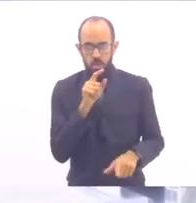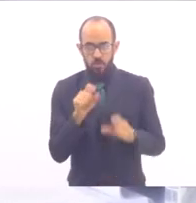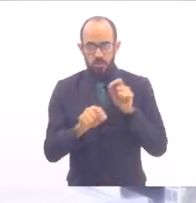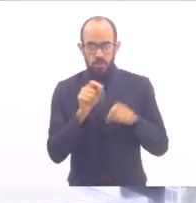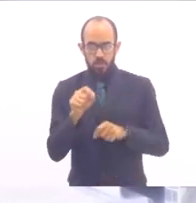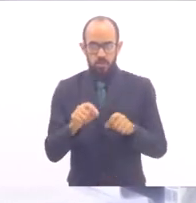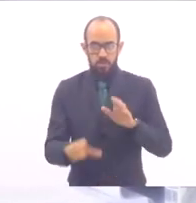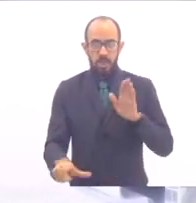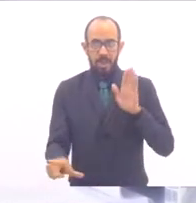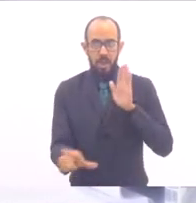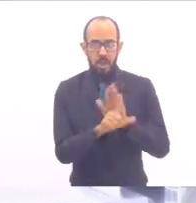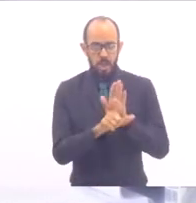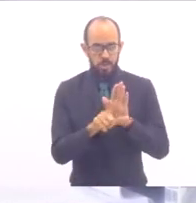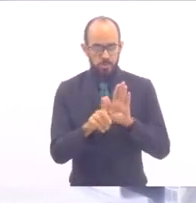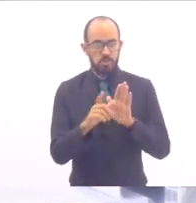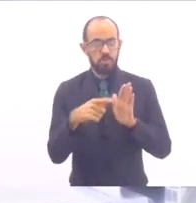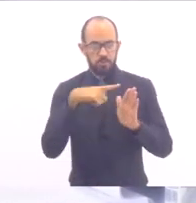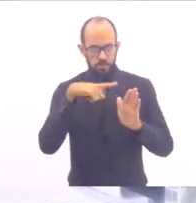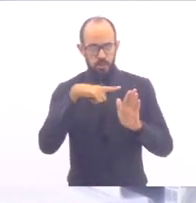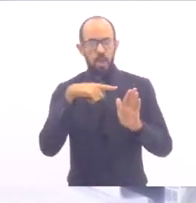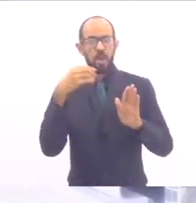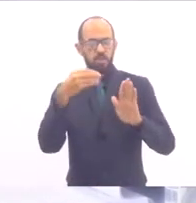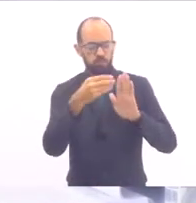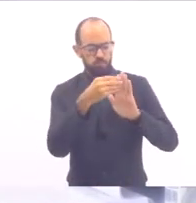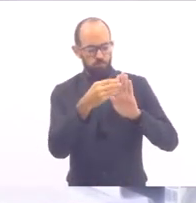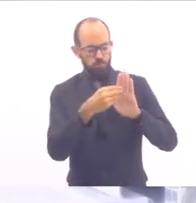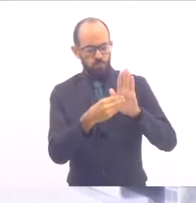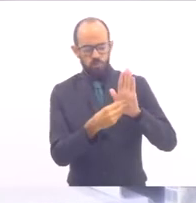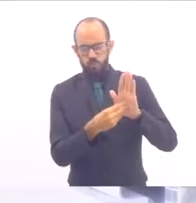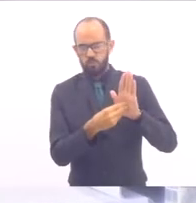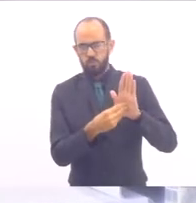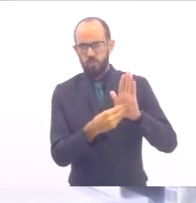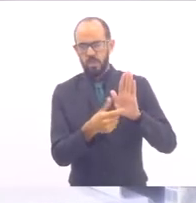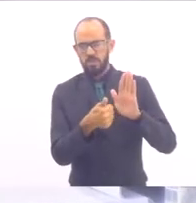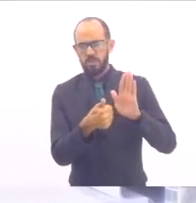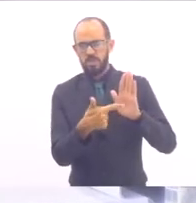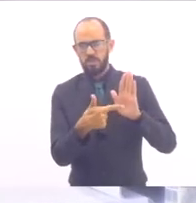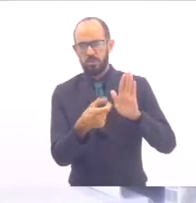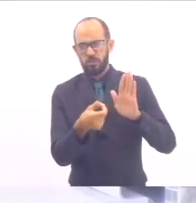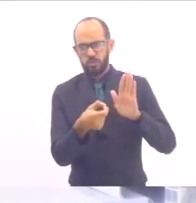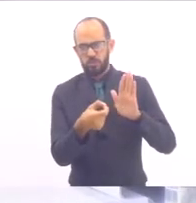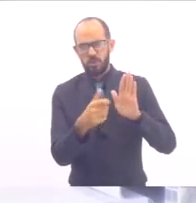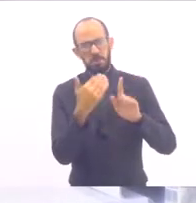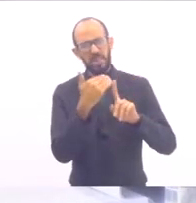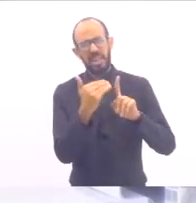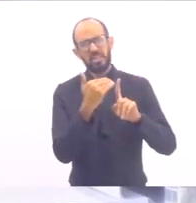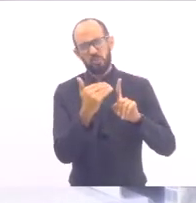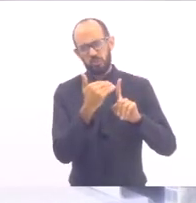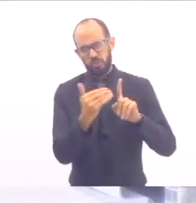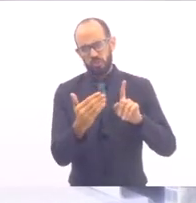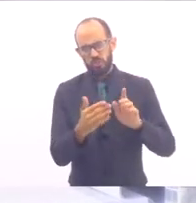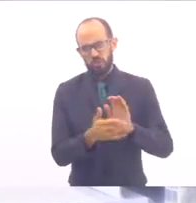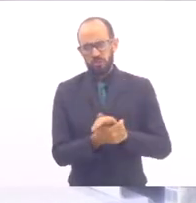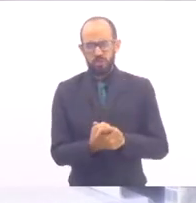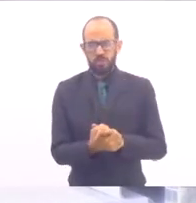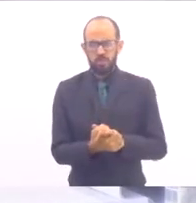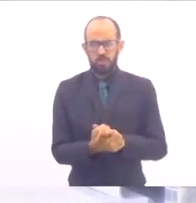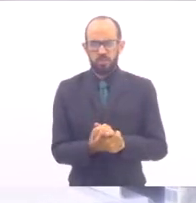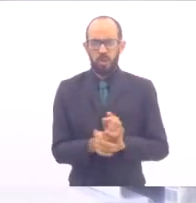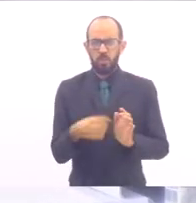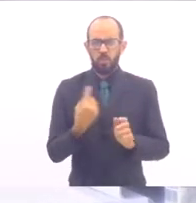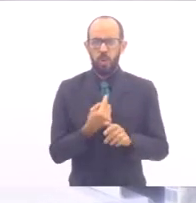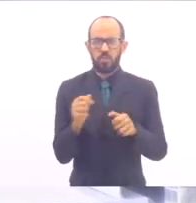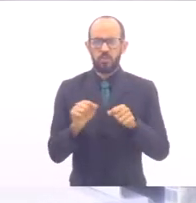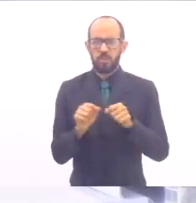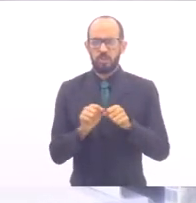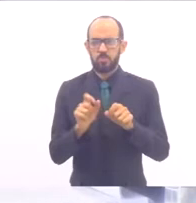as nossas leis, algumas delas, tem aqui 120, né, metade das nossas leis. Então, o que a gente faz? Primeiro a